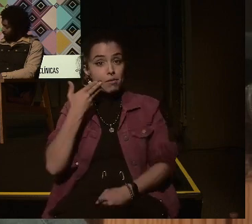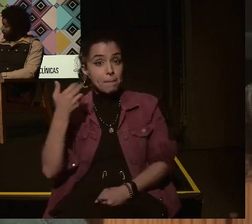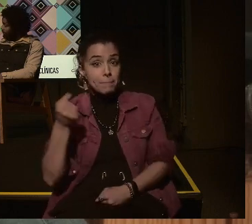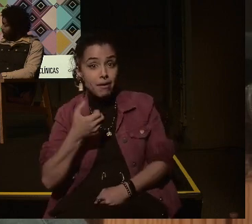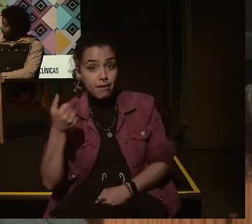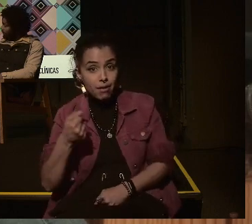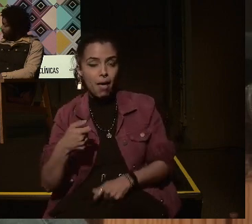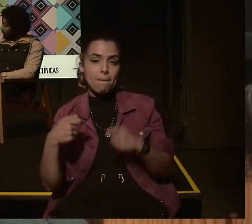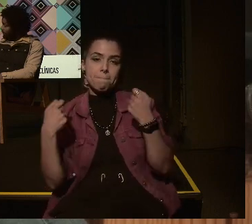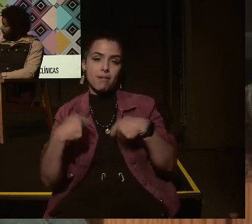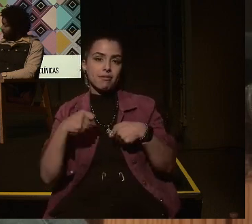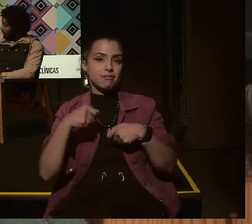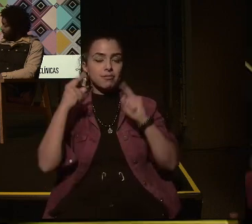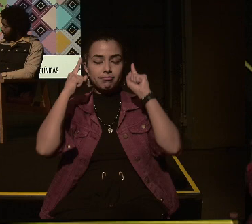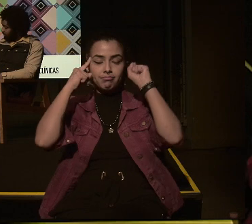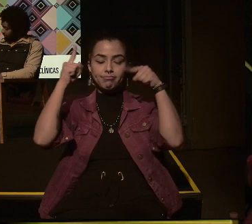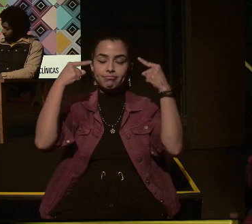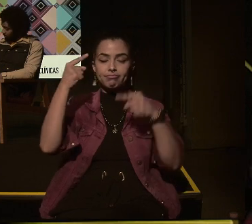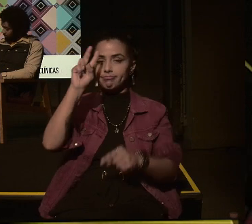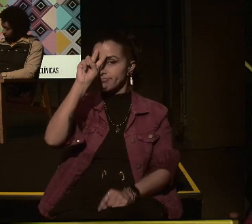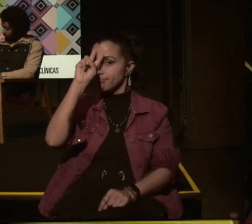A loucura é a saída para o branco.